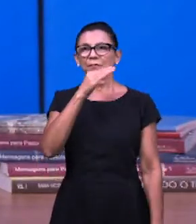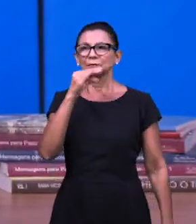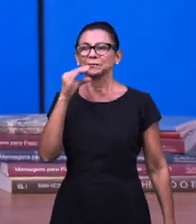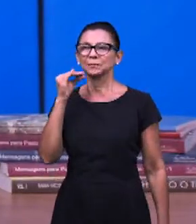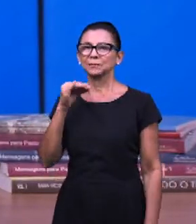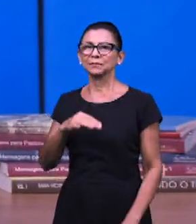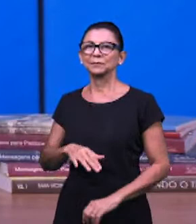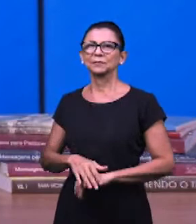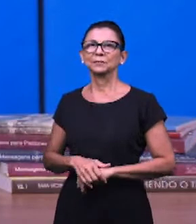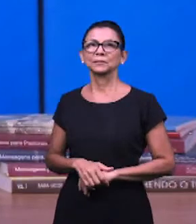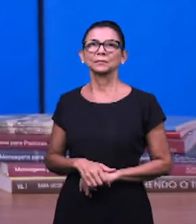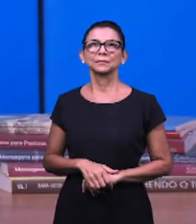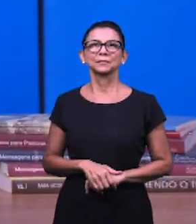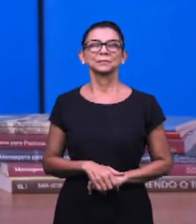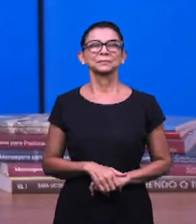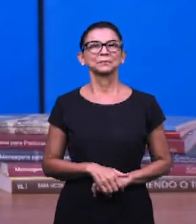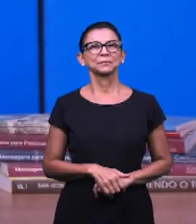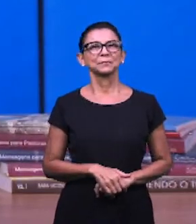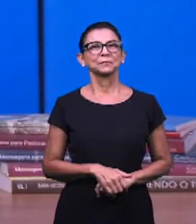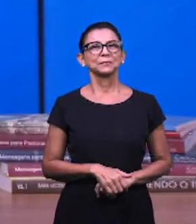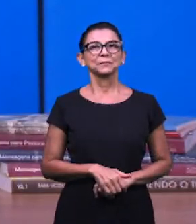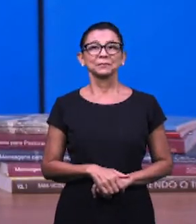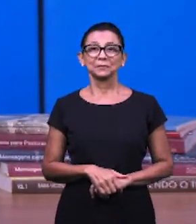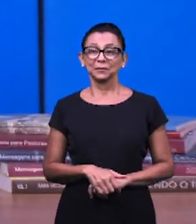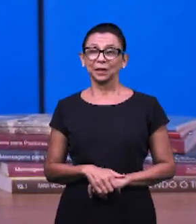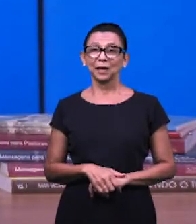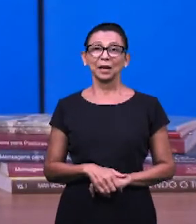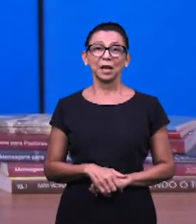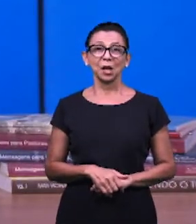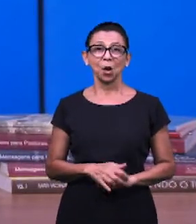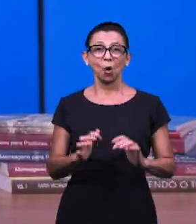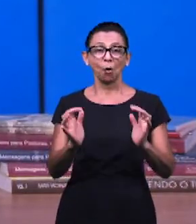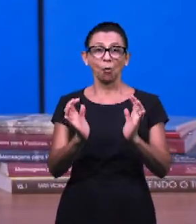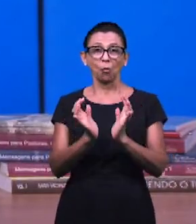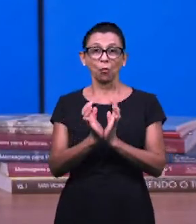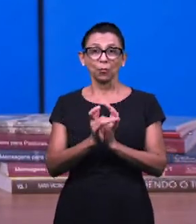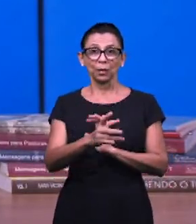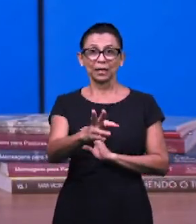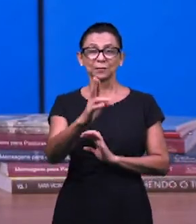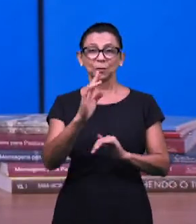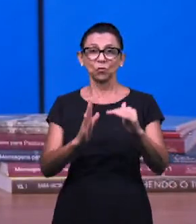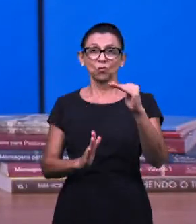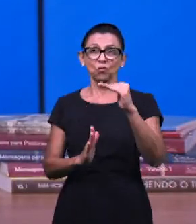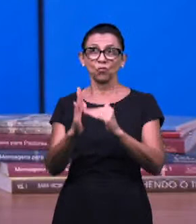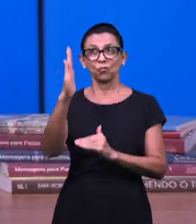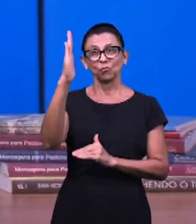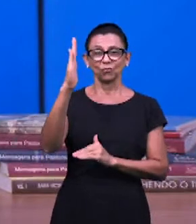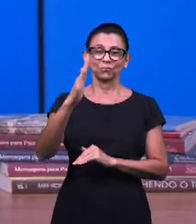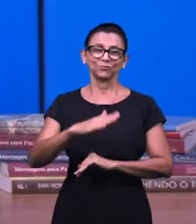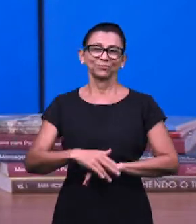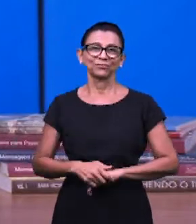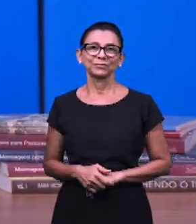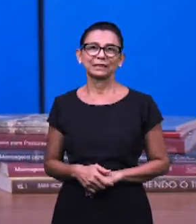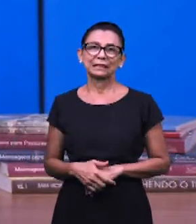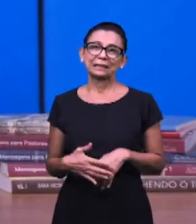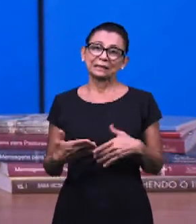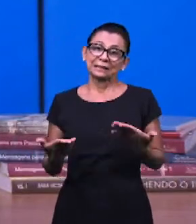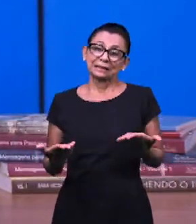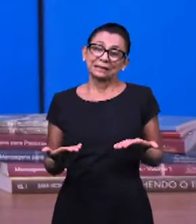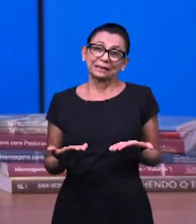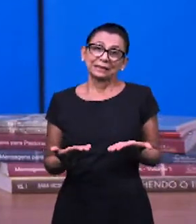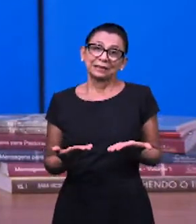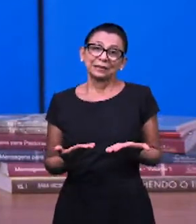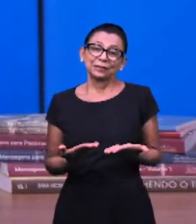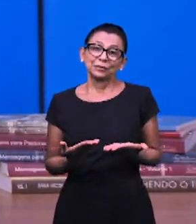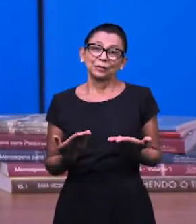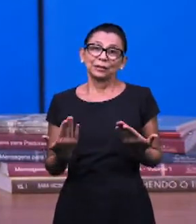intermediárias e adolescentes, que nós tivemos mais uma vez um número recorde de respostas à pergunta número 8. Não temos